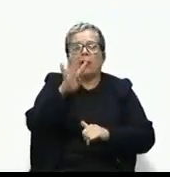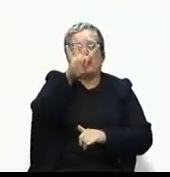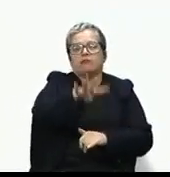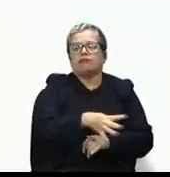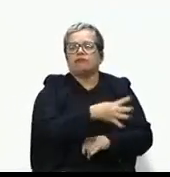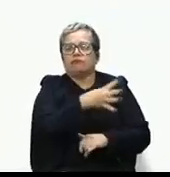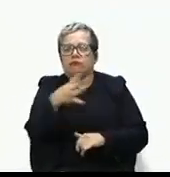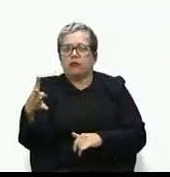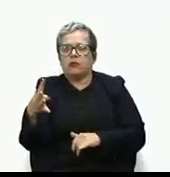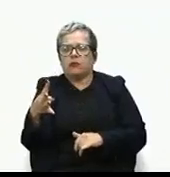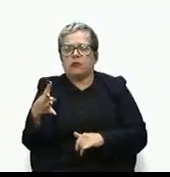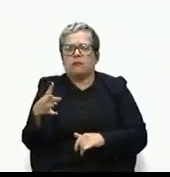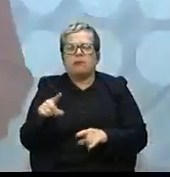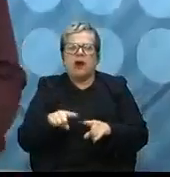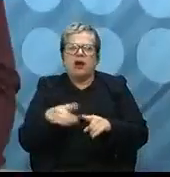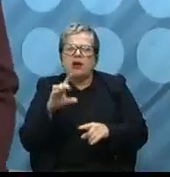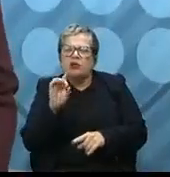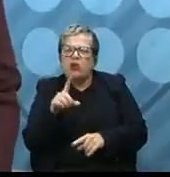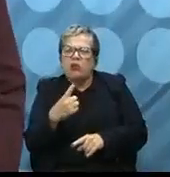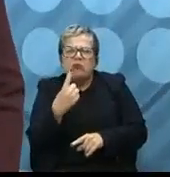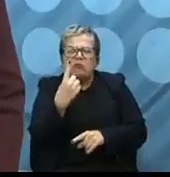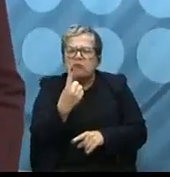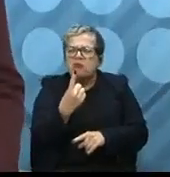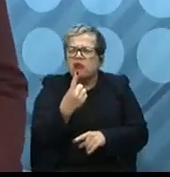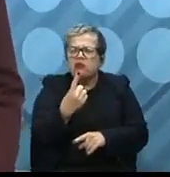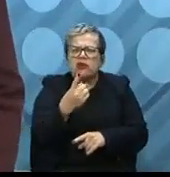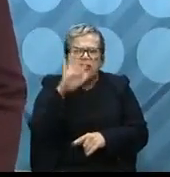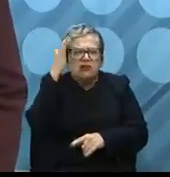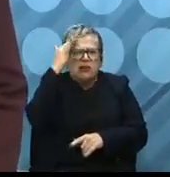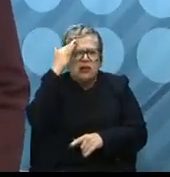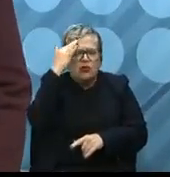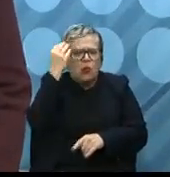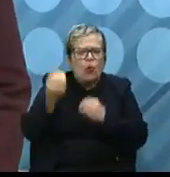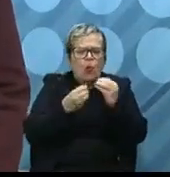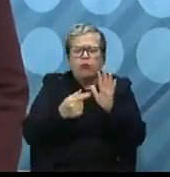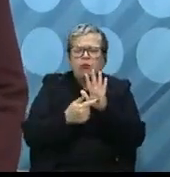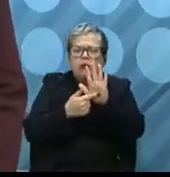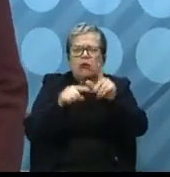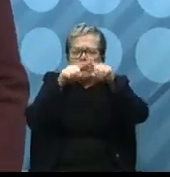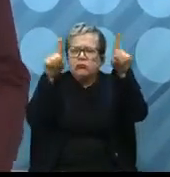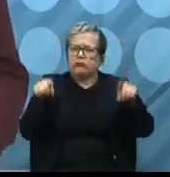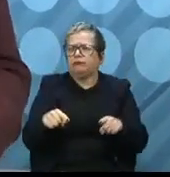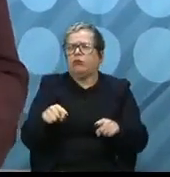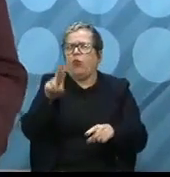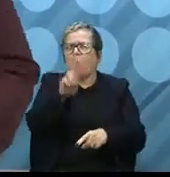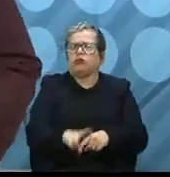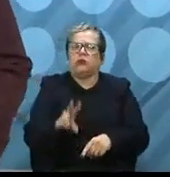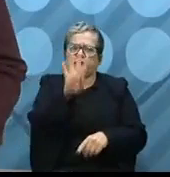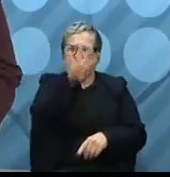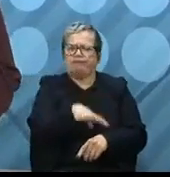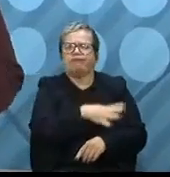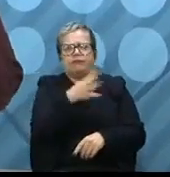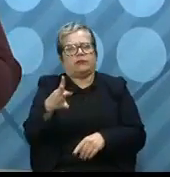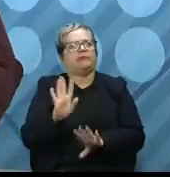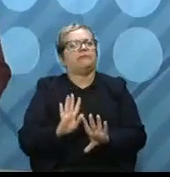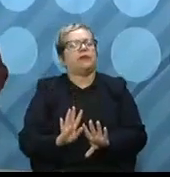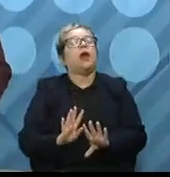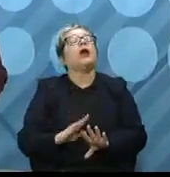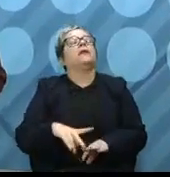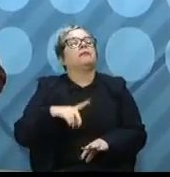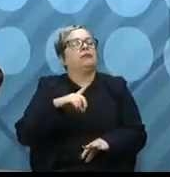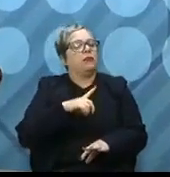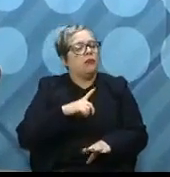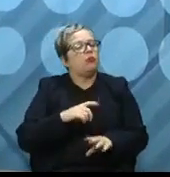tabela. Mas essa vai ser a única forma de fazer uma representação matricial? Nós podemos também obter